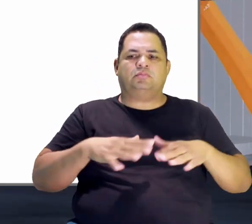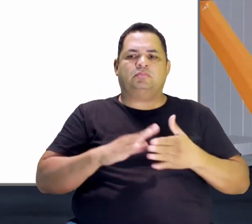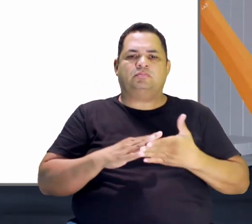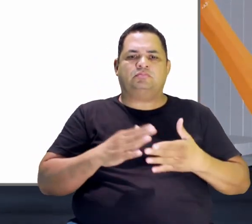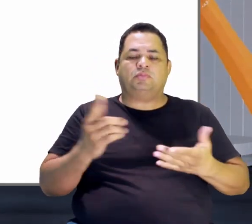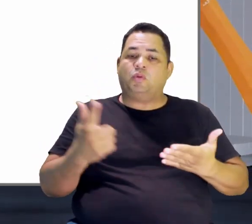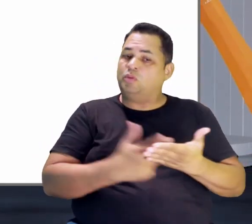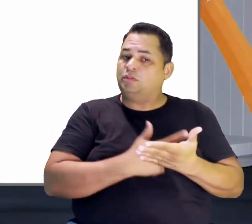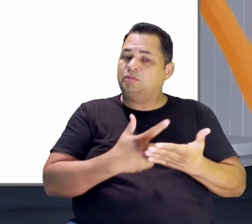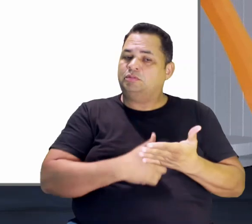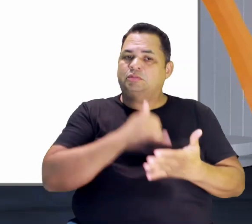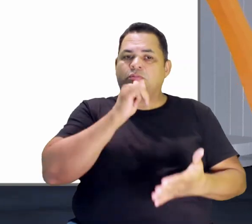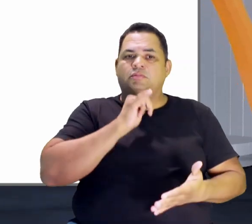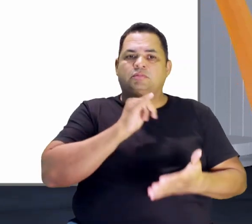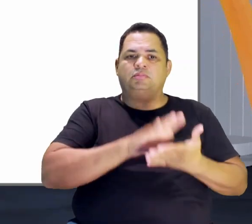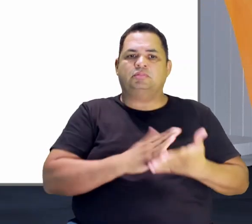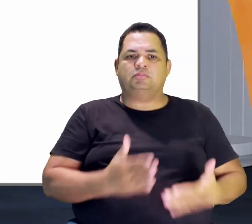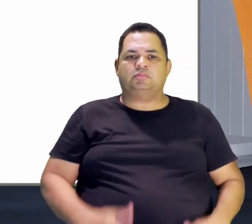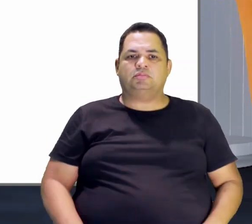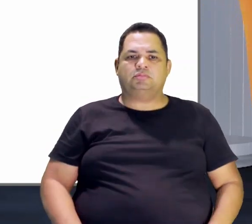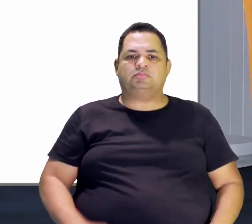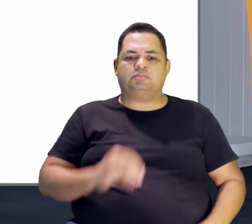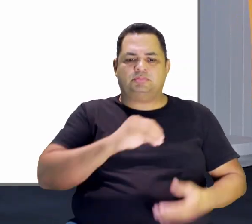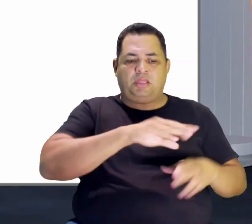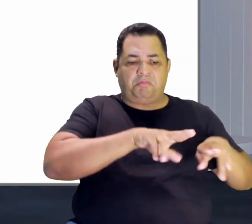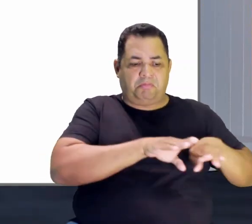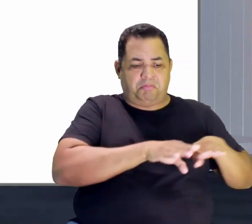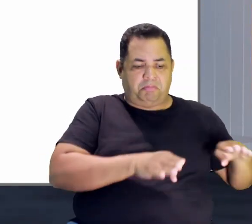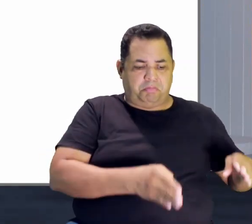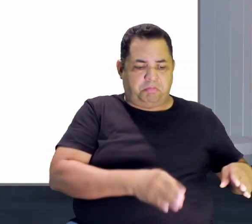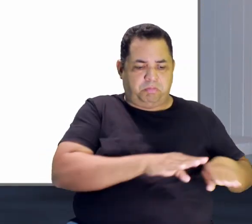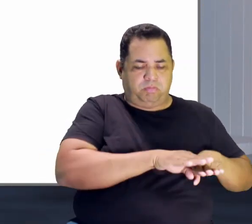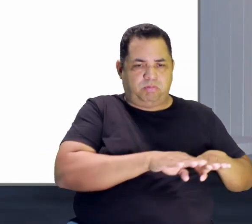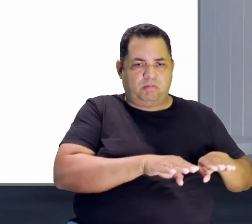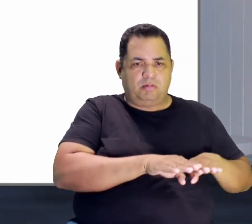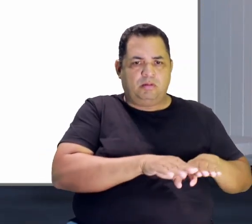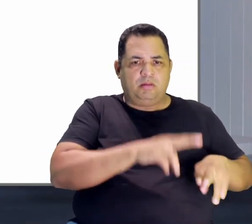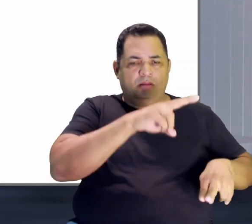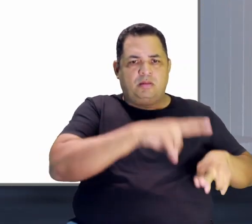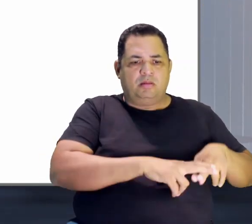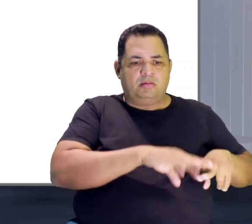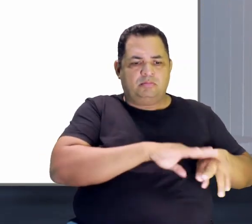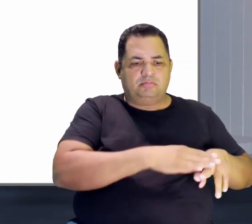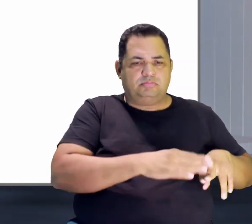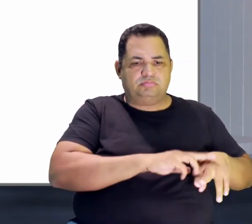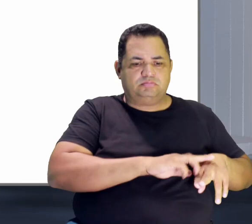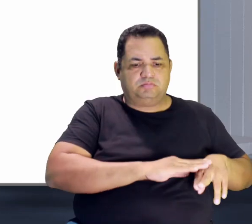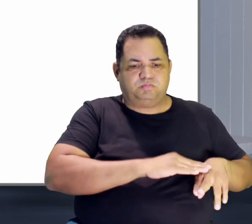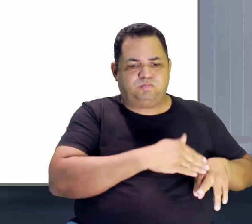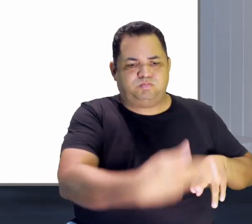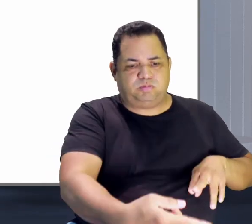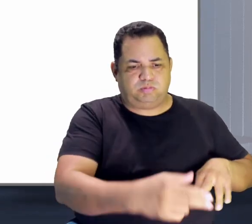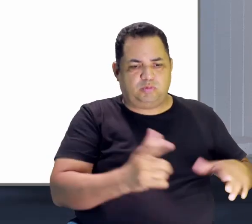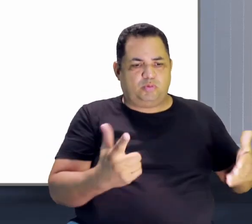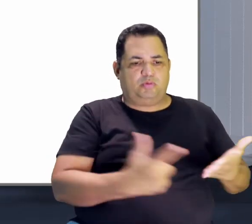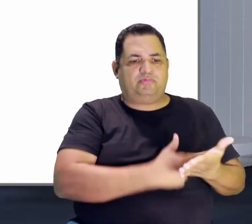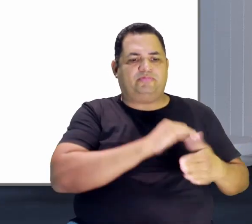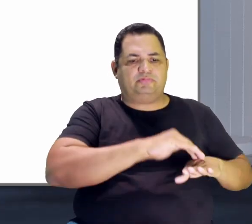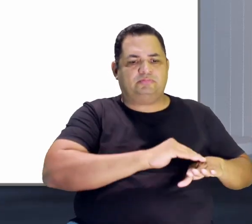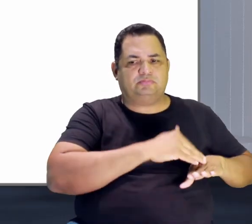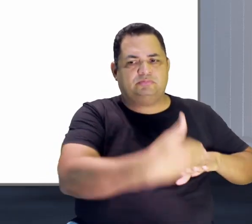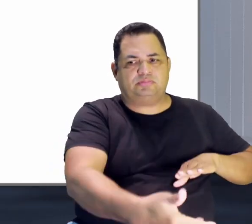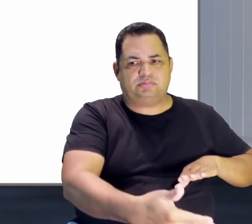do livro, ele continuou o movimento. Saiu do banco porque continuou o movimento. Não tinha um atrito suficiente para manter ele ali, e aí